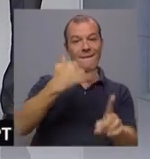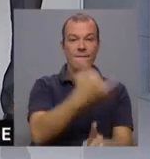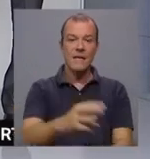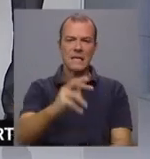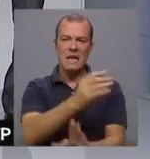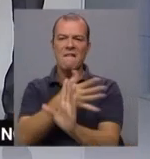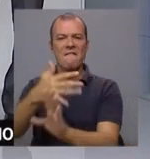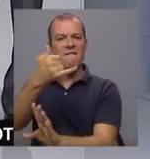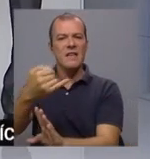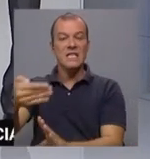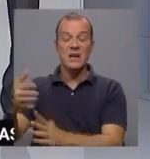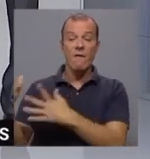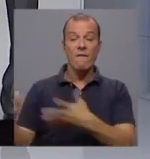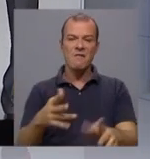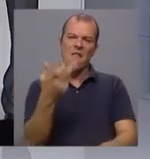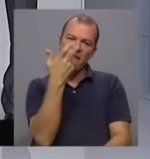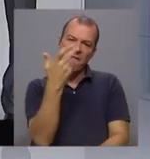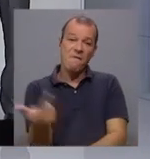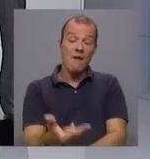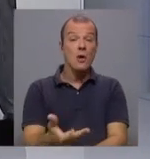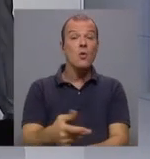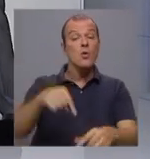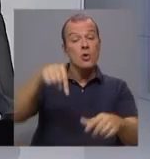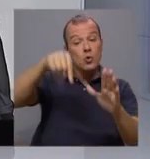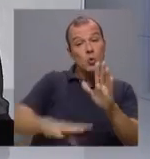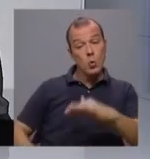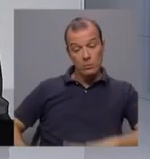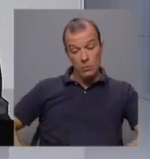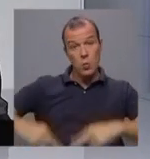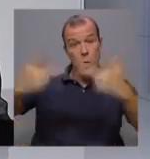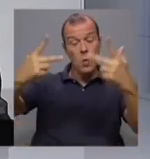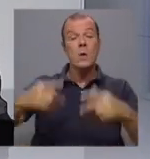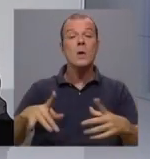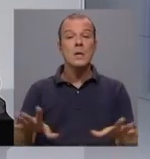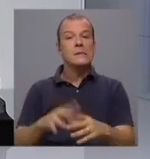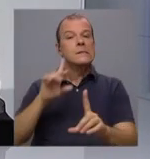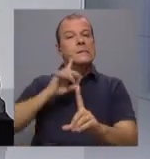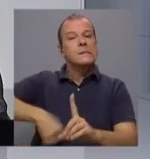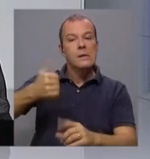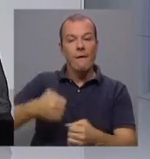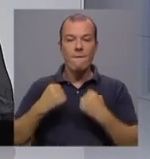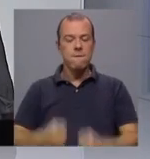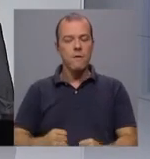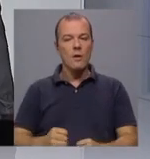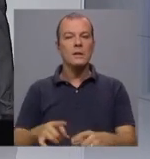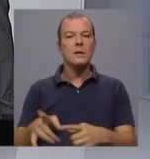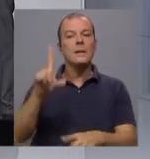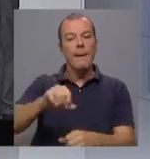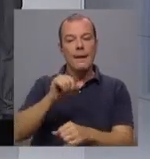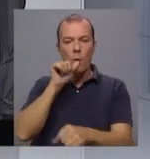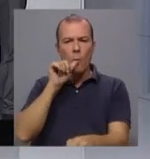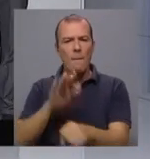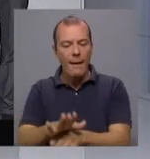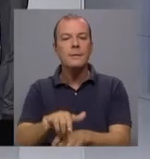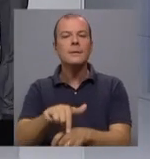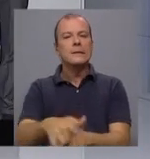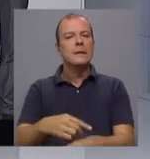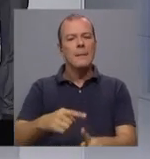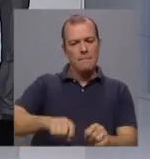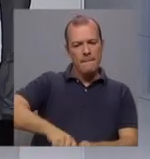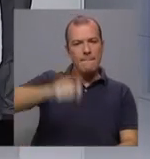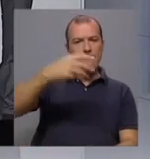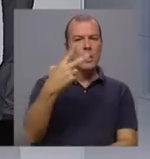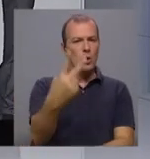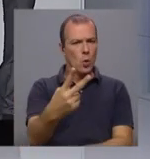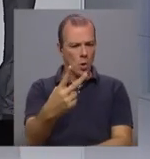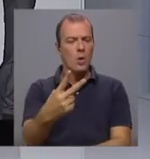graus, o vento fraco a moderado do quadrante sul, mais intenso no grupo ocidental, e em relação à agitação marítima de noroeste, com 2 metros, sendo